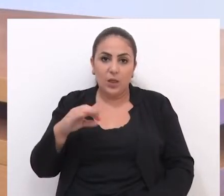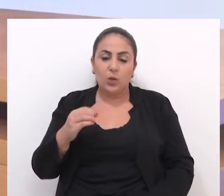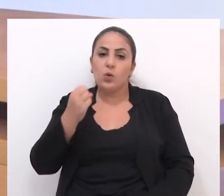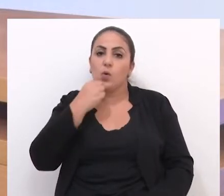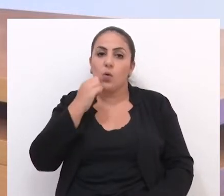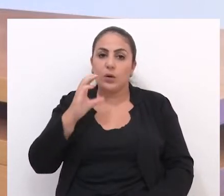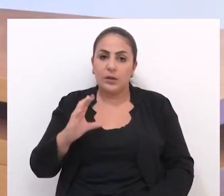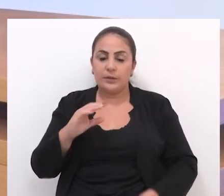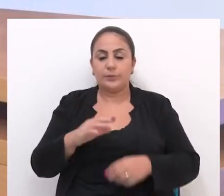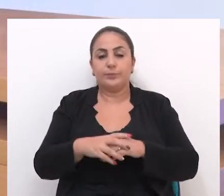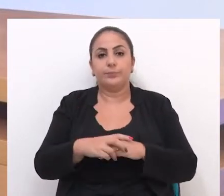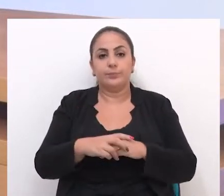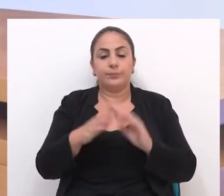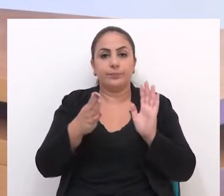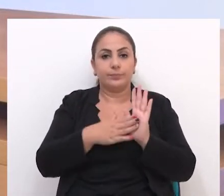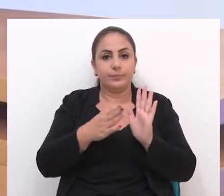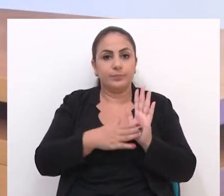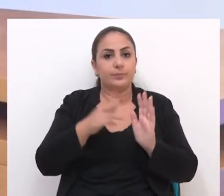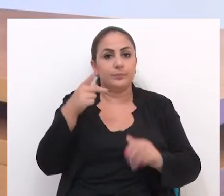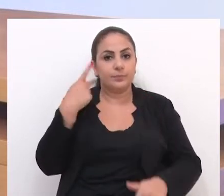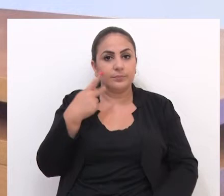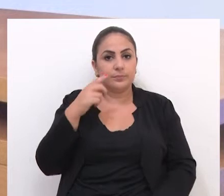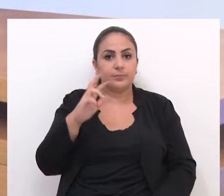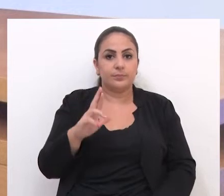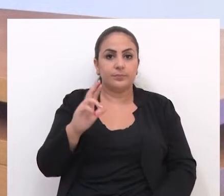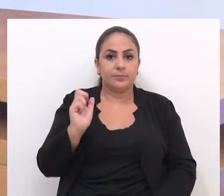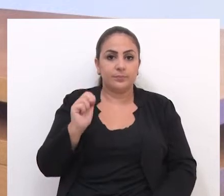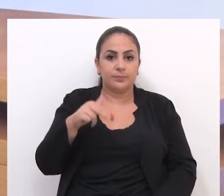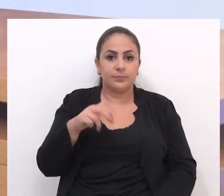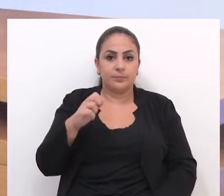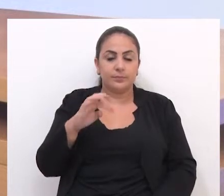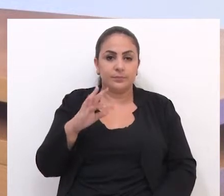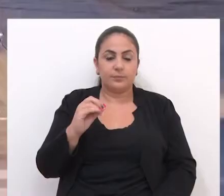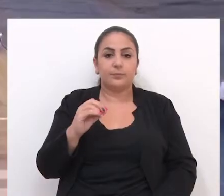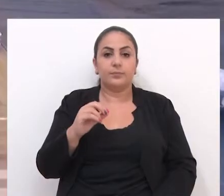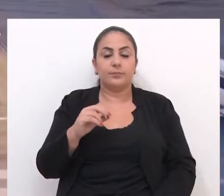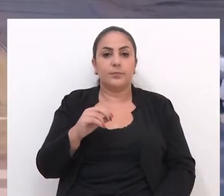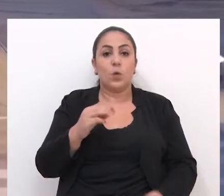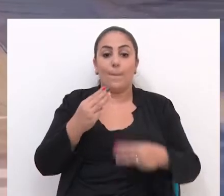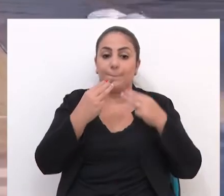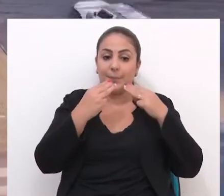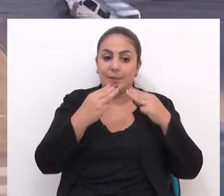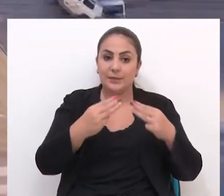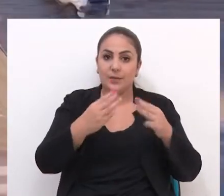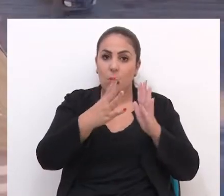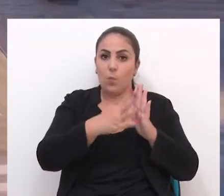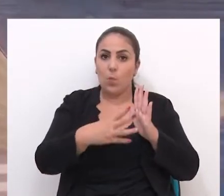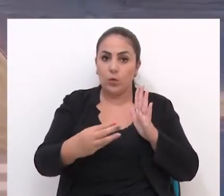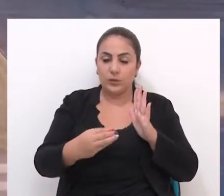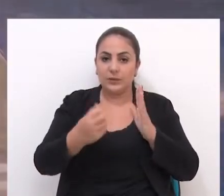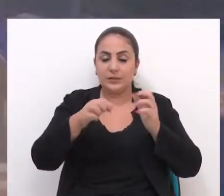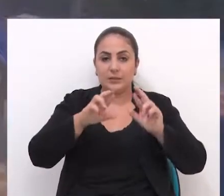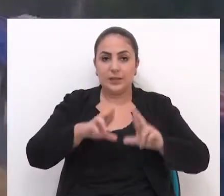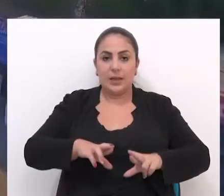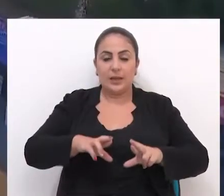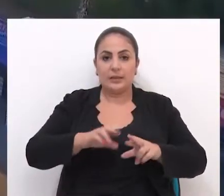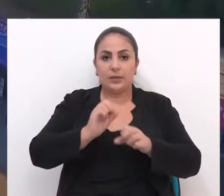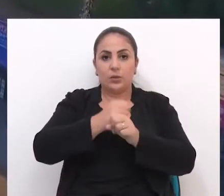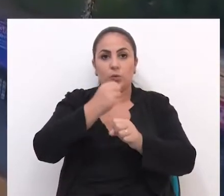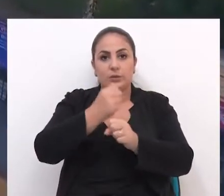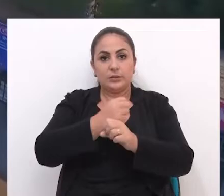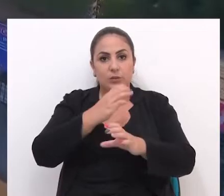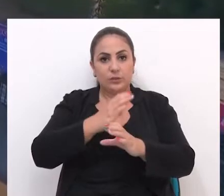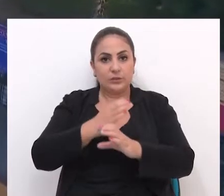Concreto. A solenidade foi proposta pelo vereador Renato Checker. Com a missão de ser referência no segmento